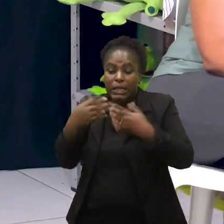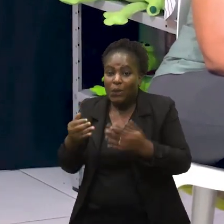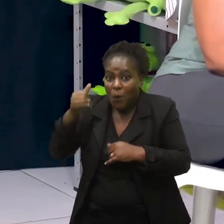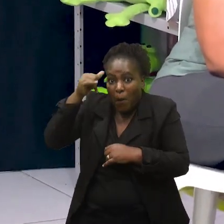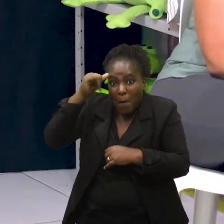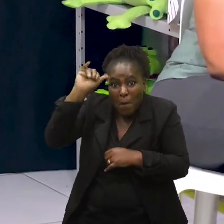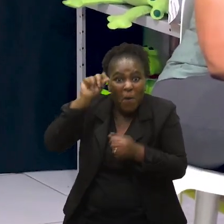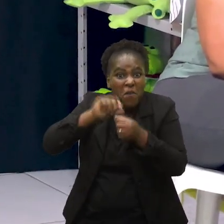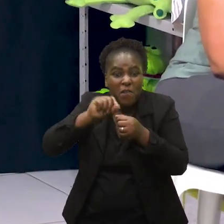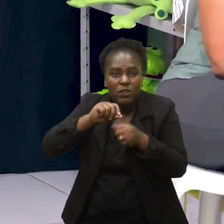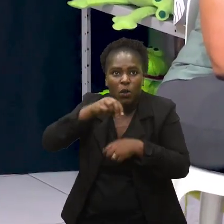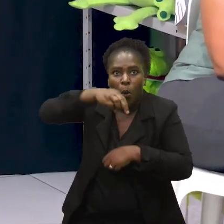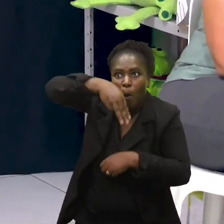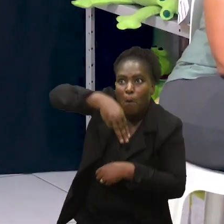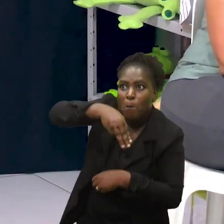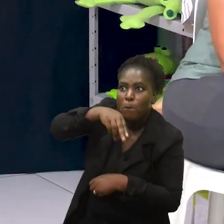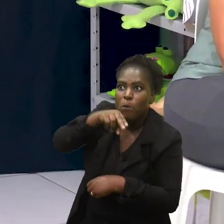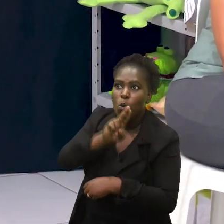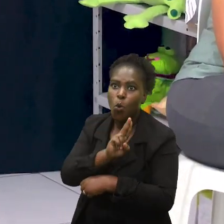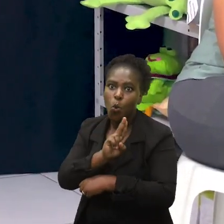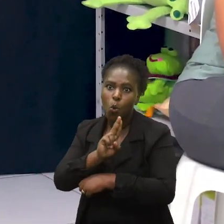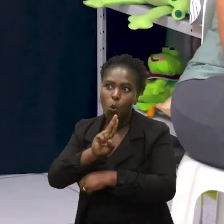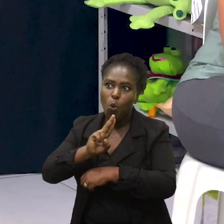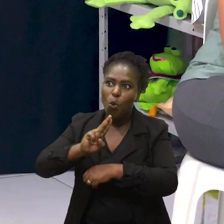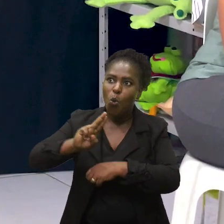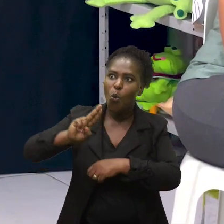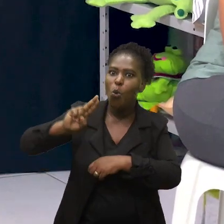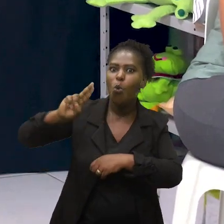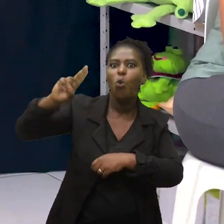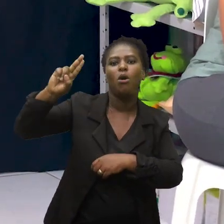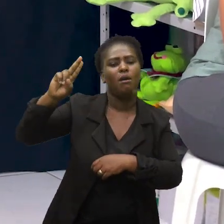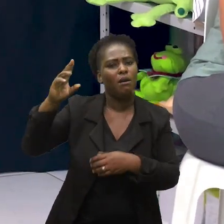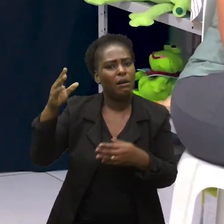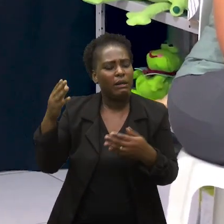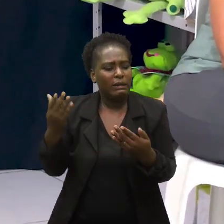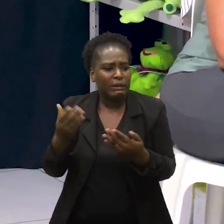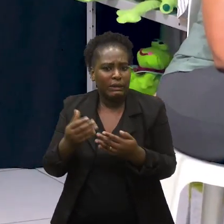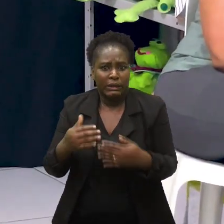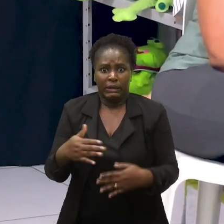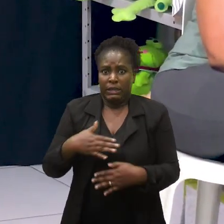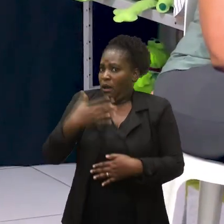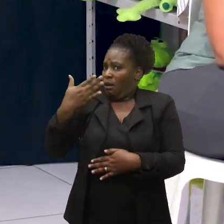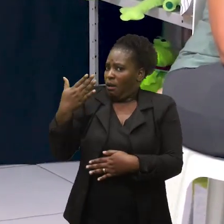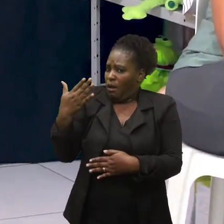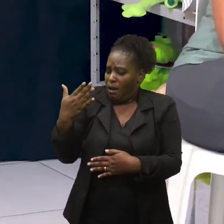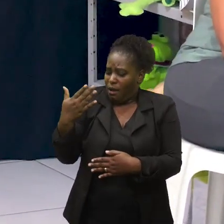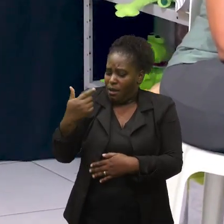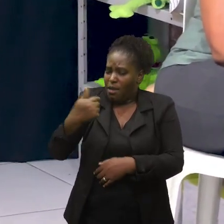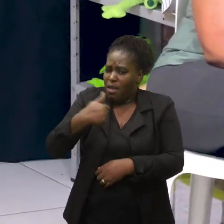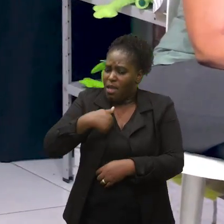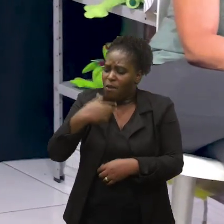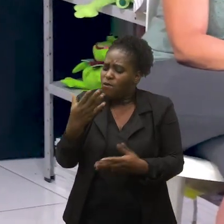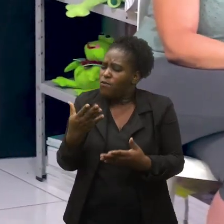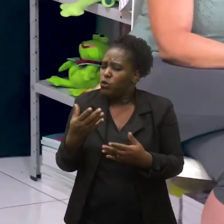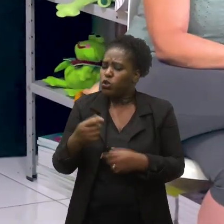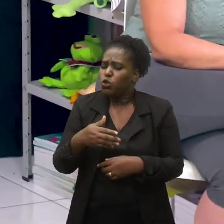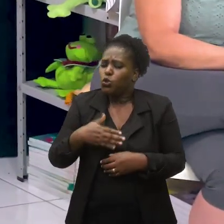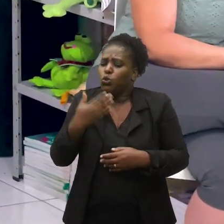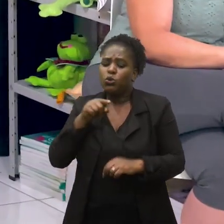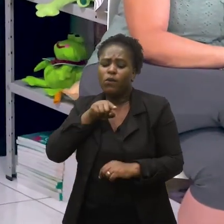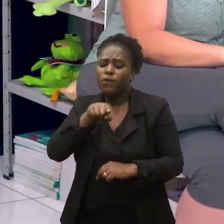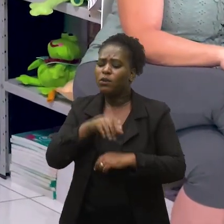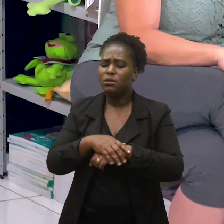Aí ela disse: não, não, eu vou acabar me assustando de noite quando eu vou dormir.